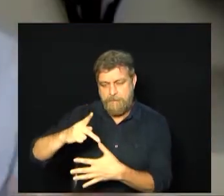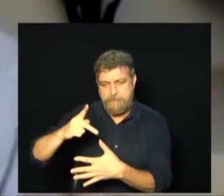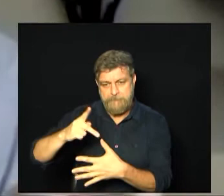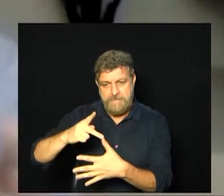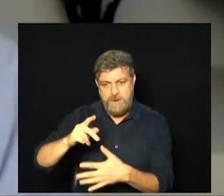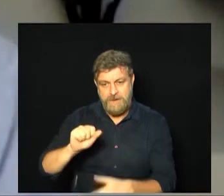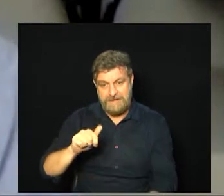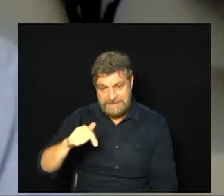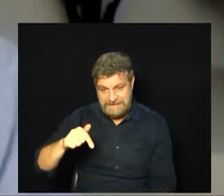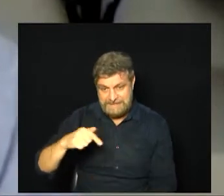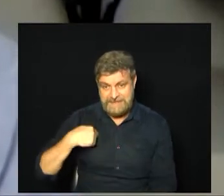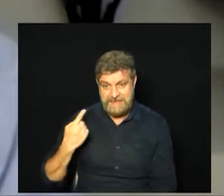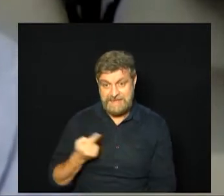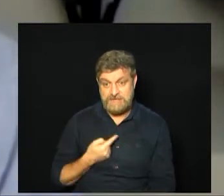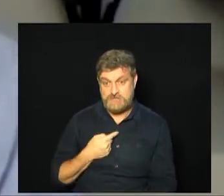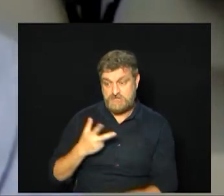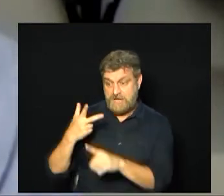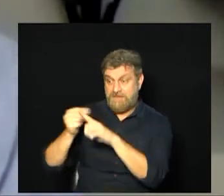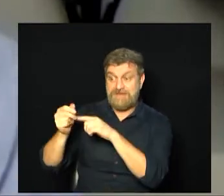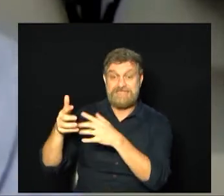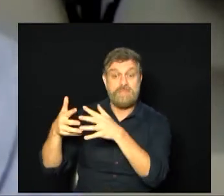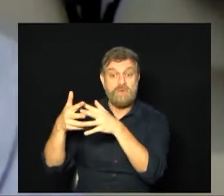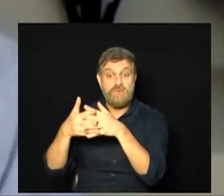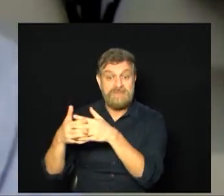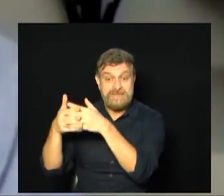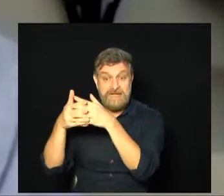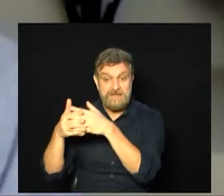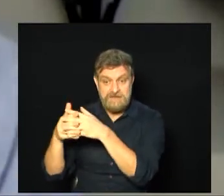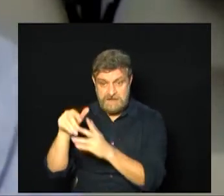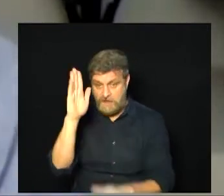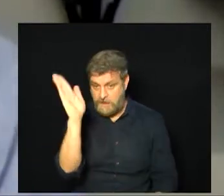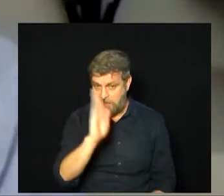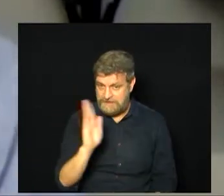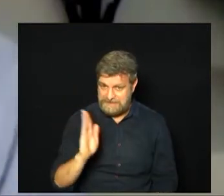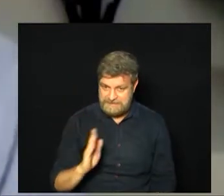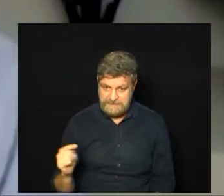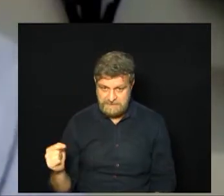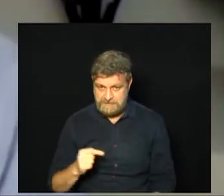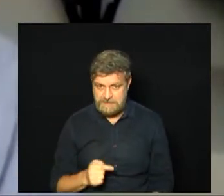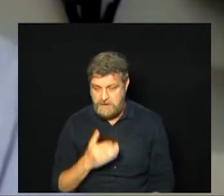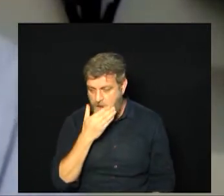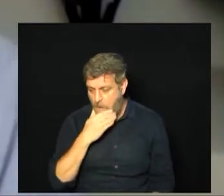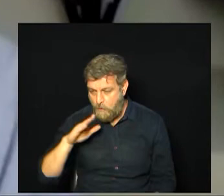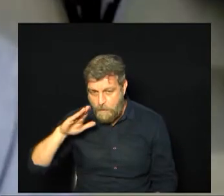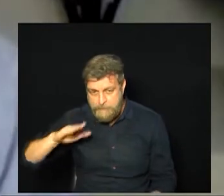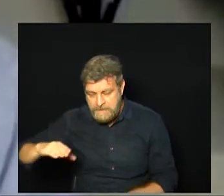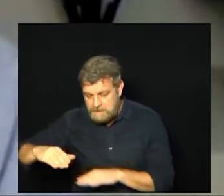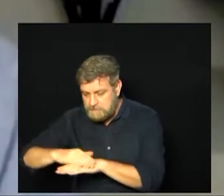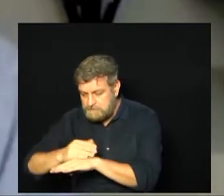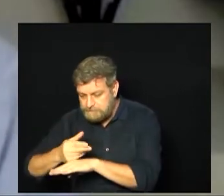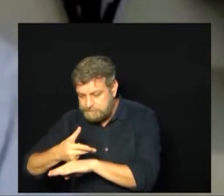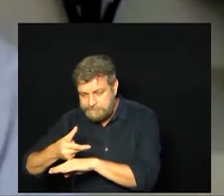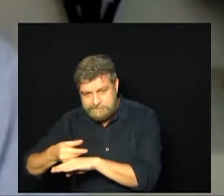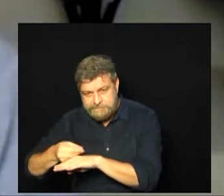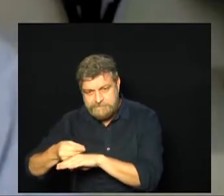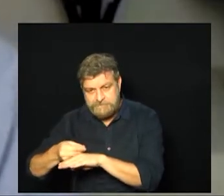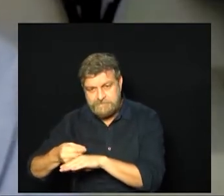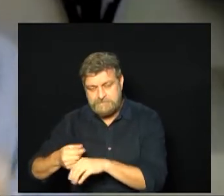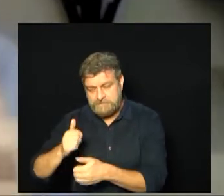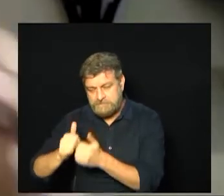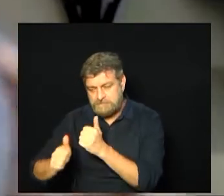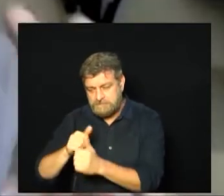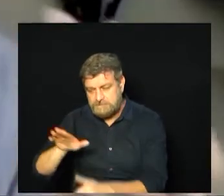dos Estados Unidos em Indianápolis, eu sugiro que o menino de chuteiras vai lá nos ouvidos do técnico